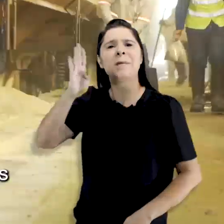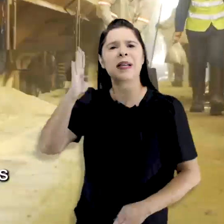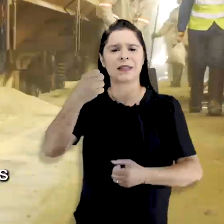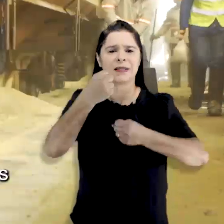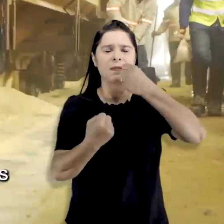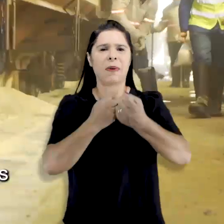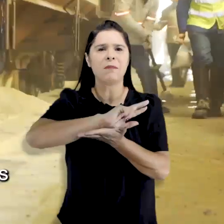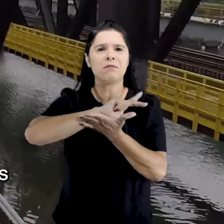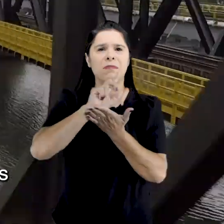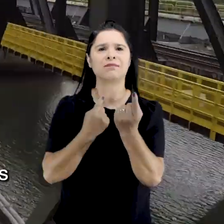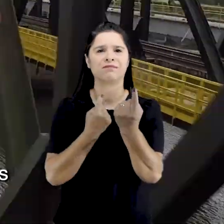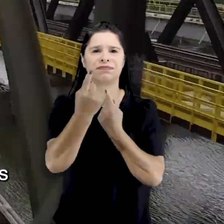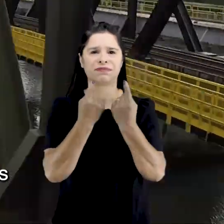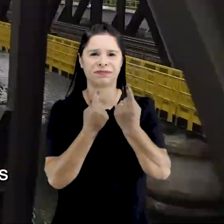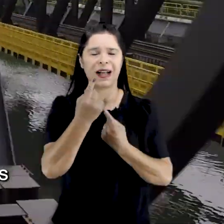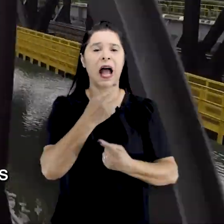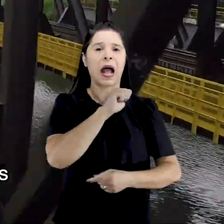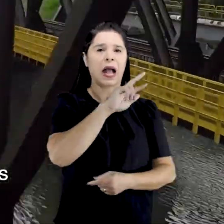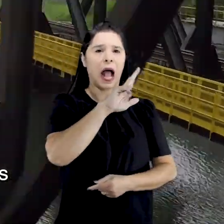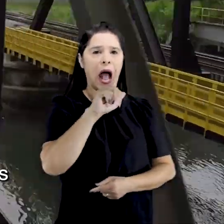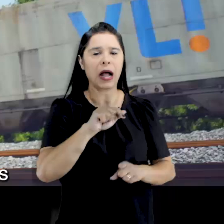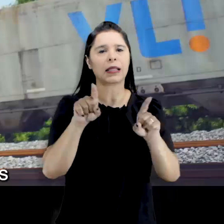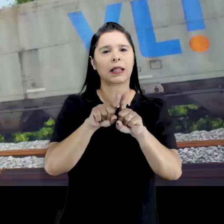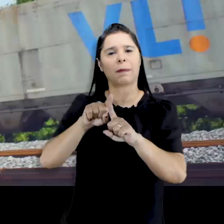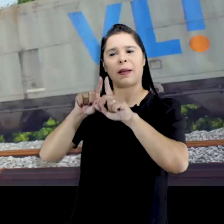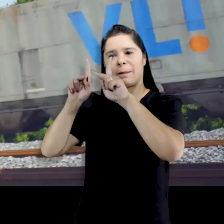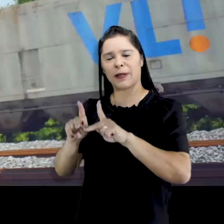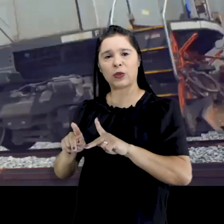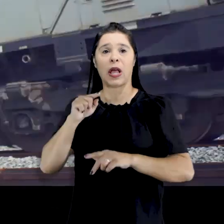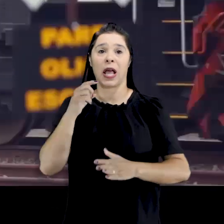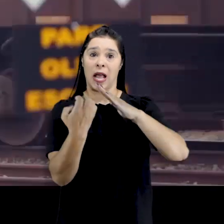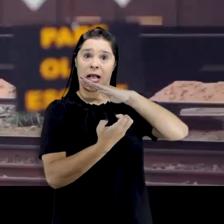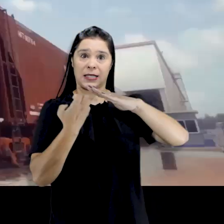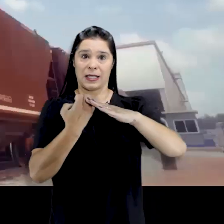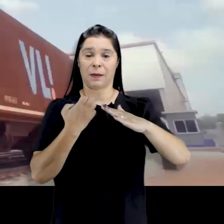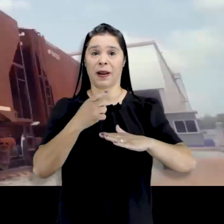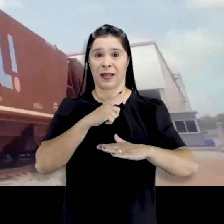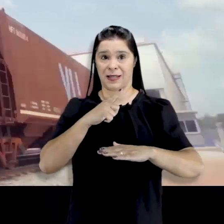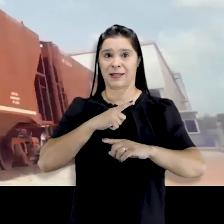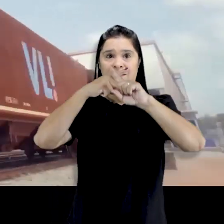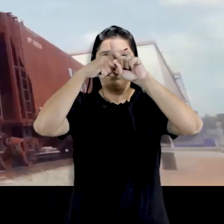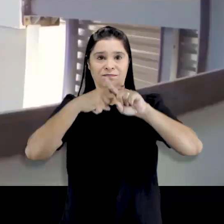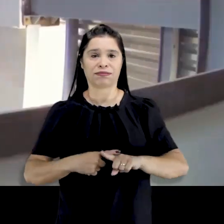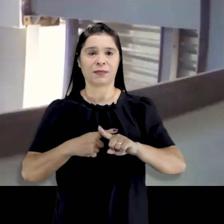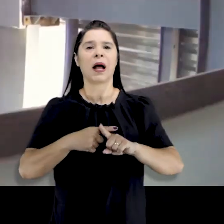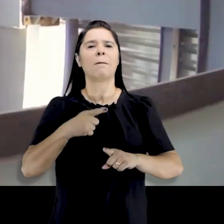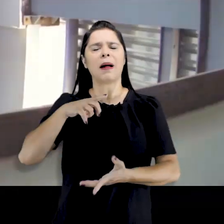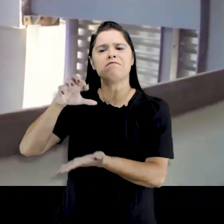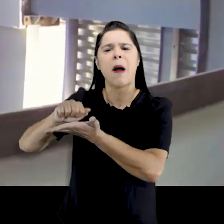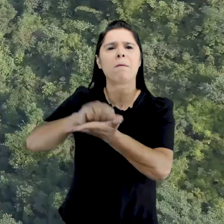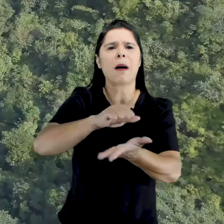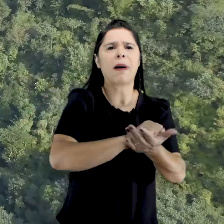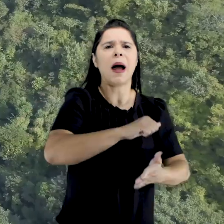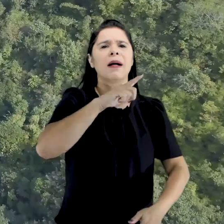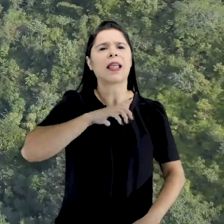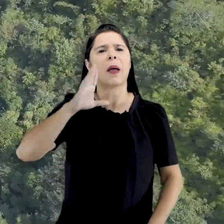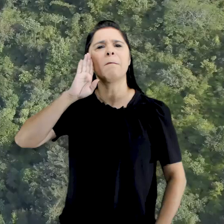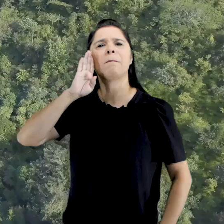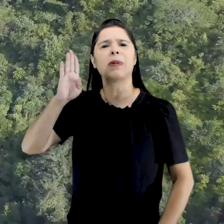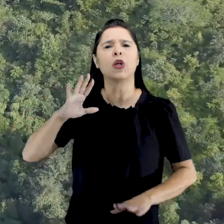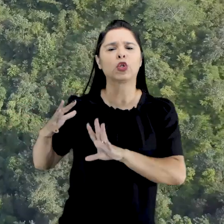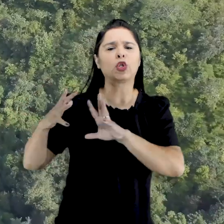de transporte, tanto de cargas quanto de passageiros. As empresas ferroviárias competiam entre si para alcançar